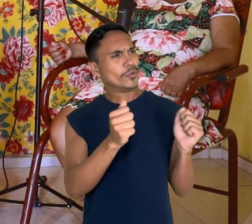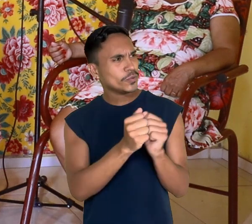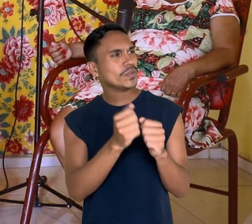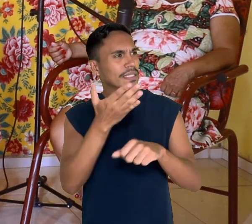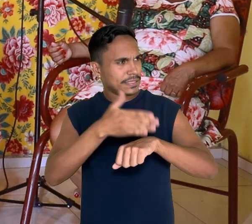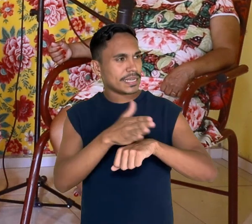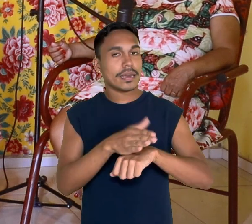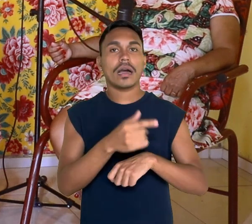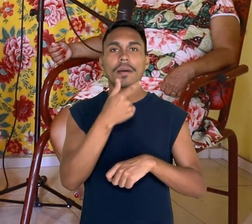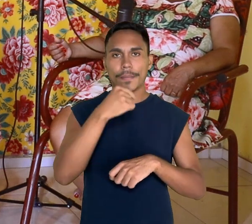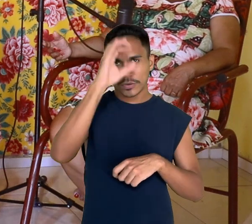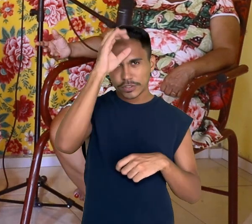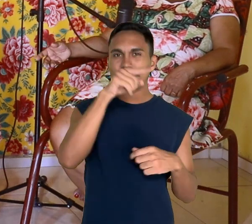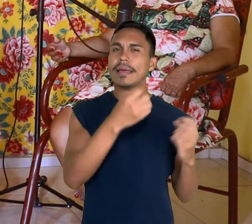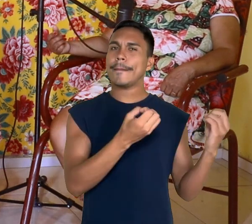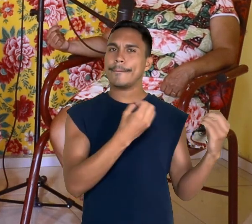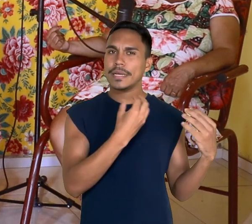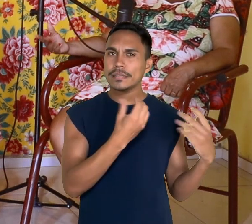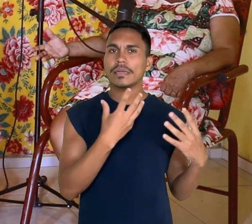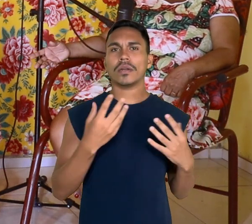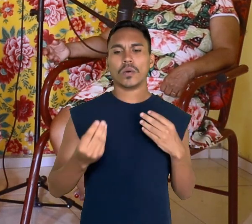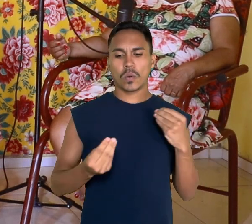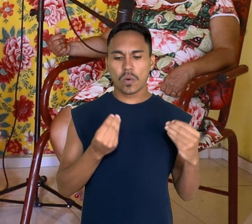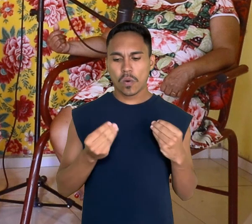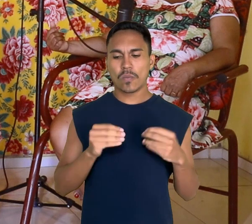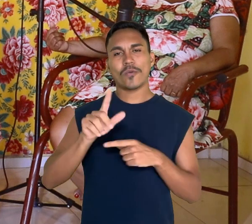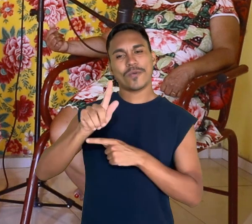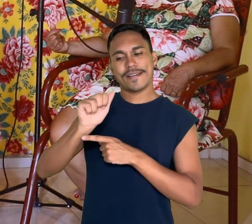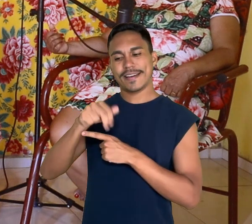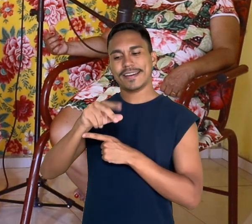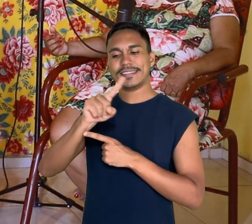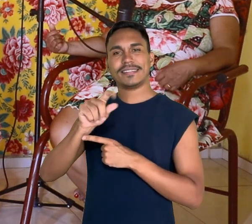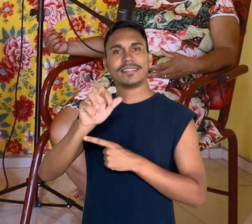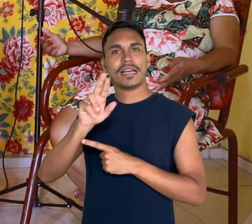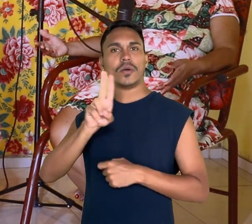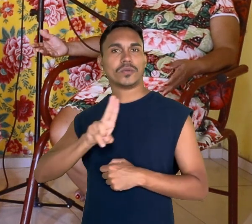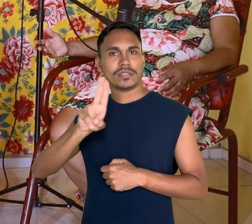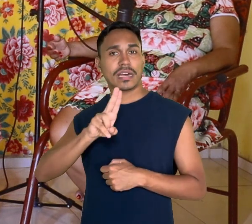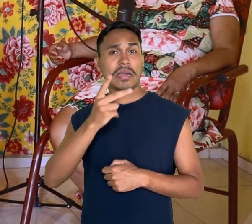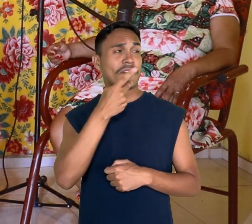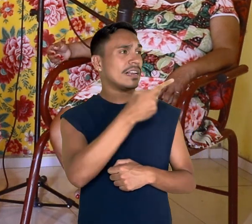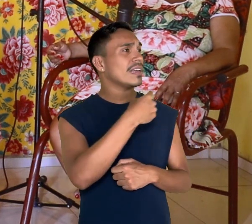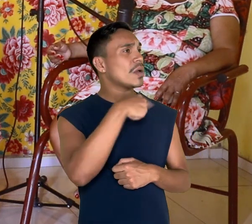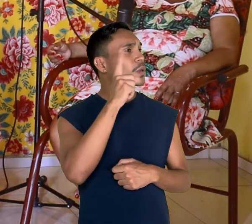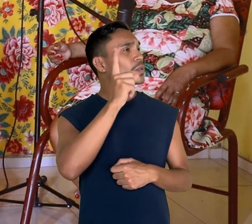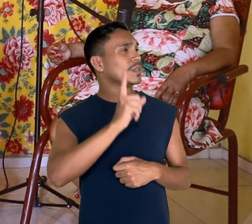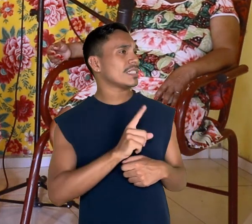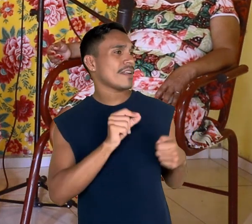gente. Aí ele foi me ensinando como era que eu pegava no ganzá. Eu falei, tio Expedito, mas eu não sei fazer